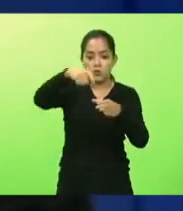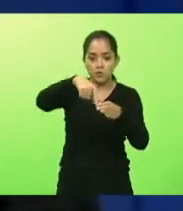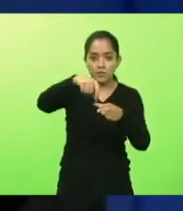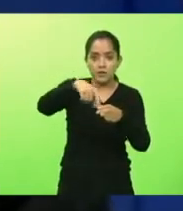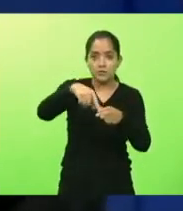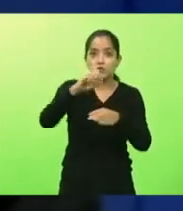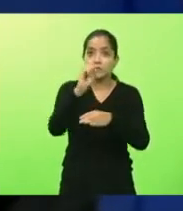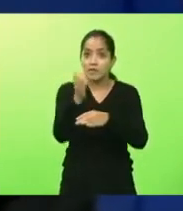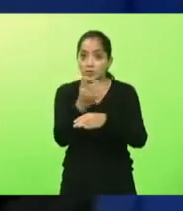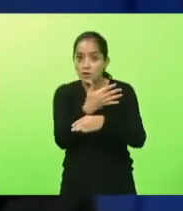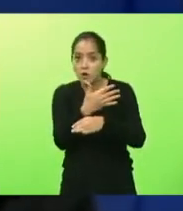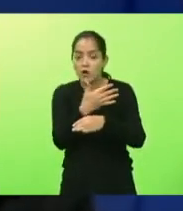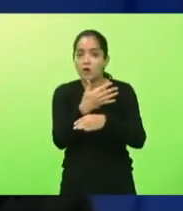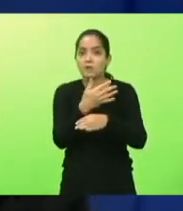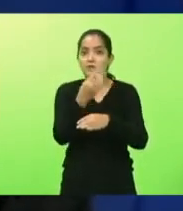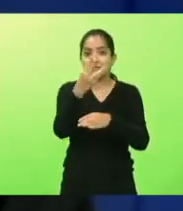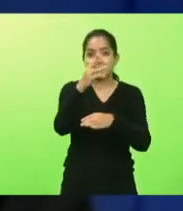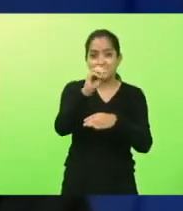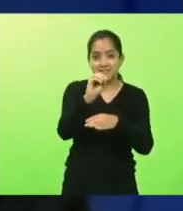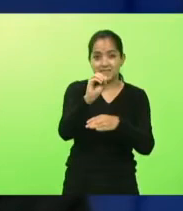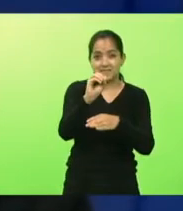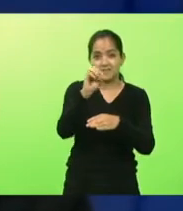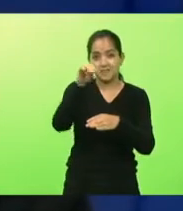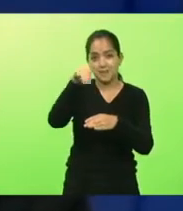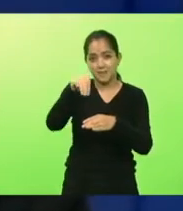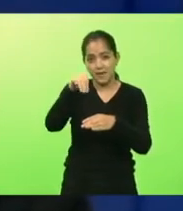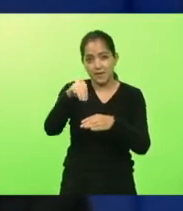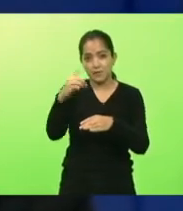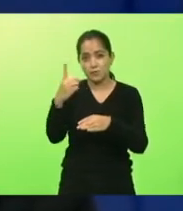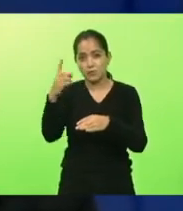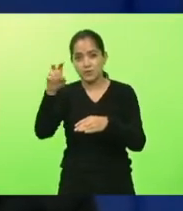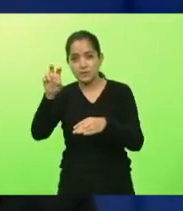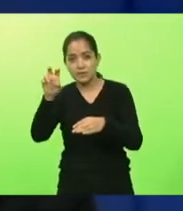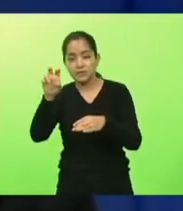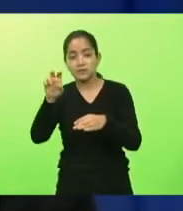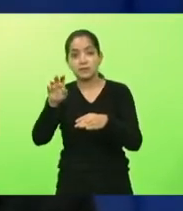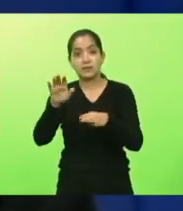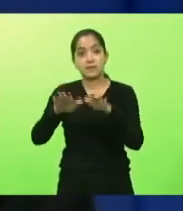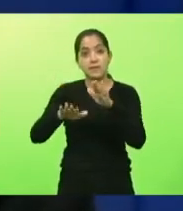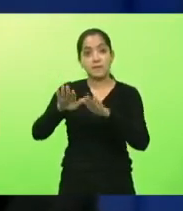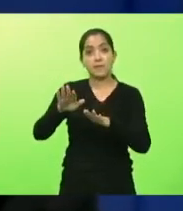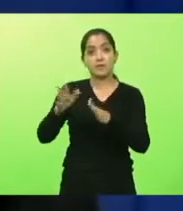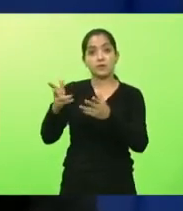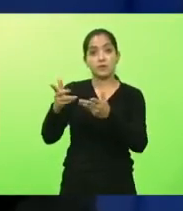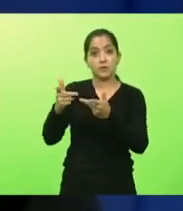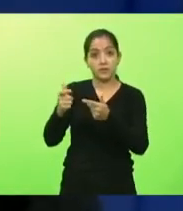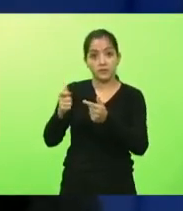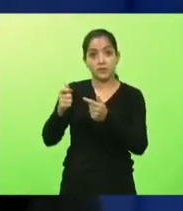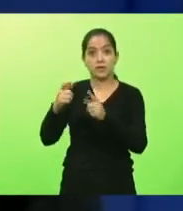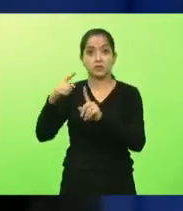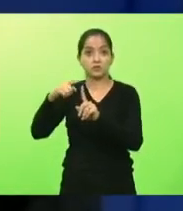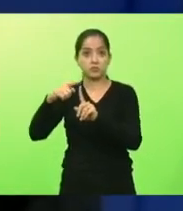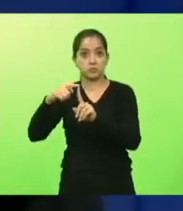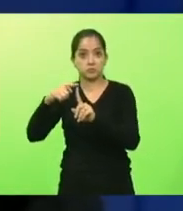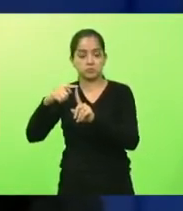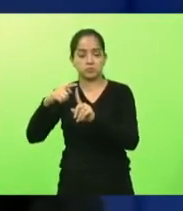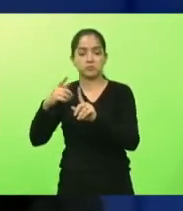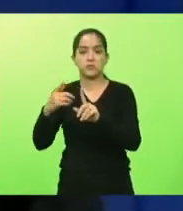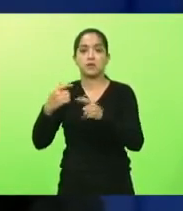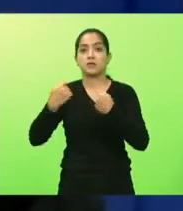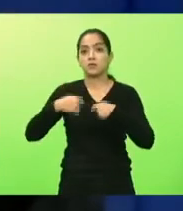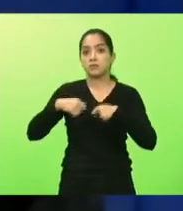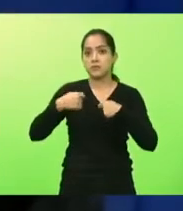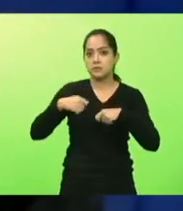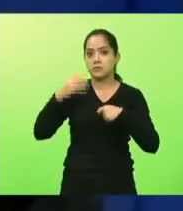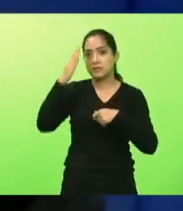30 metros e 15 metros, daí depende a qualidade da árvore. Eu acredito que a gente precisa ter esse posicionamento também, porque